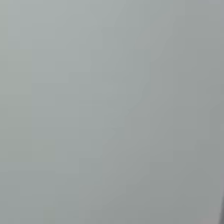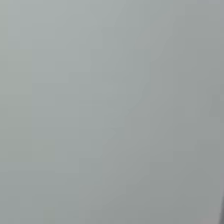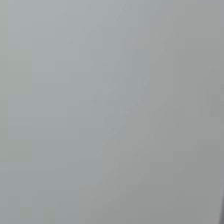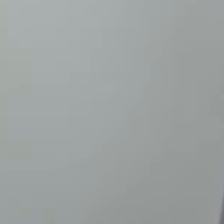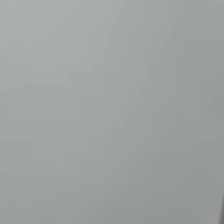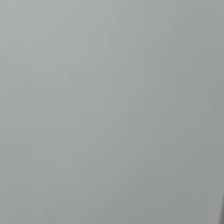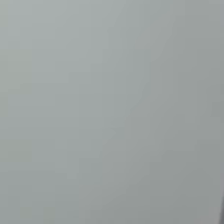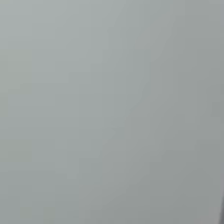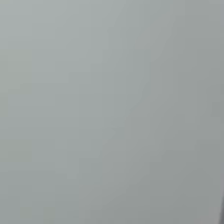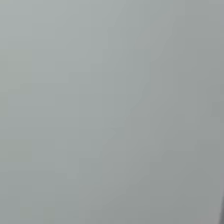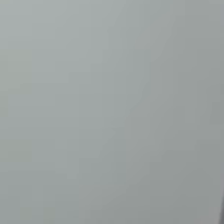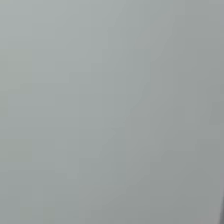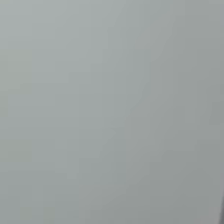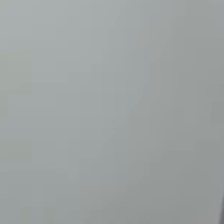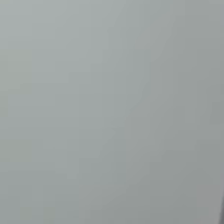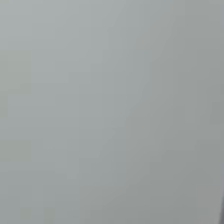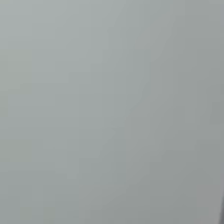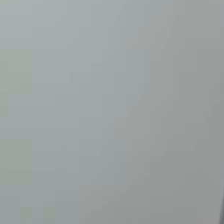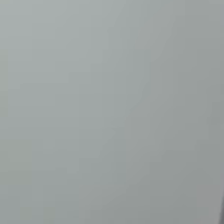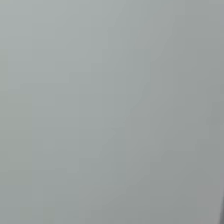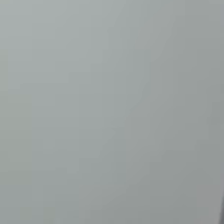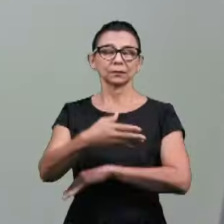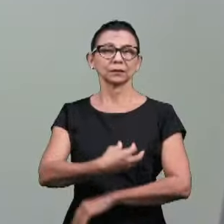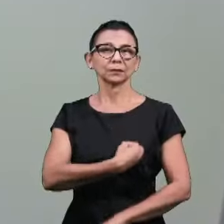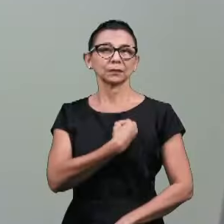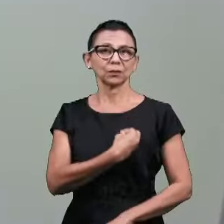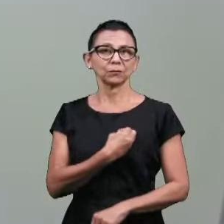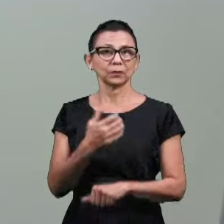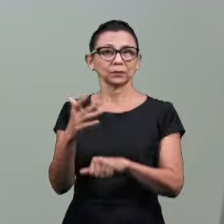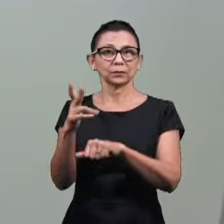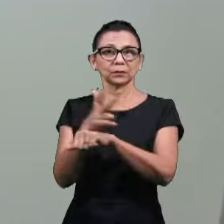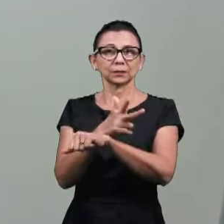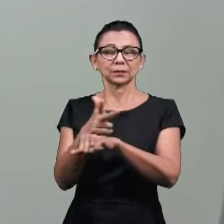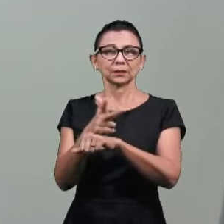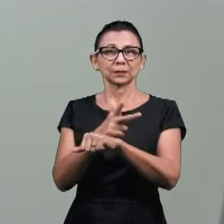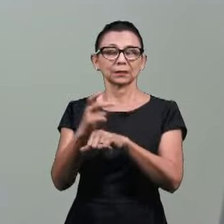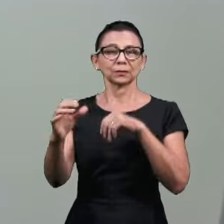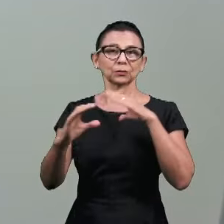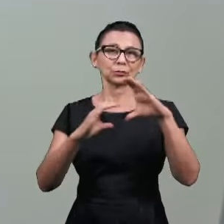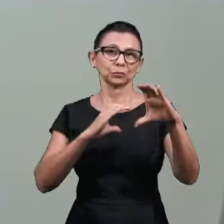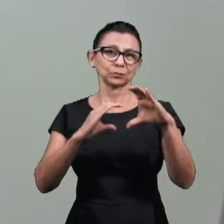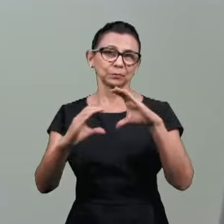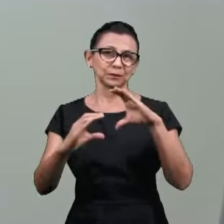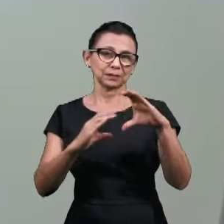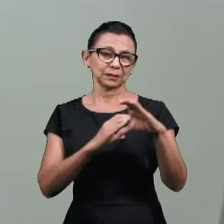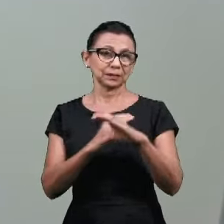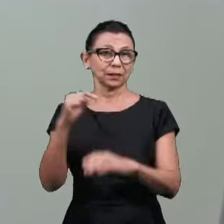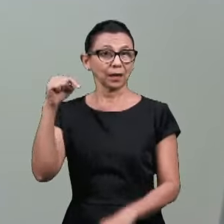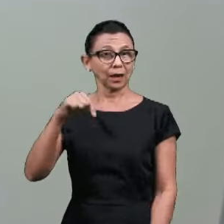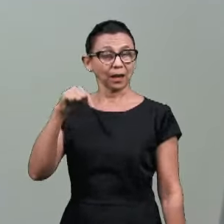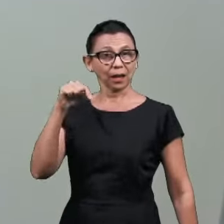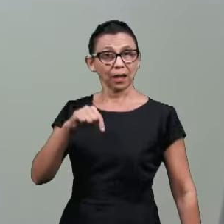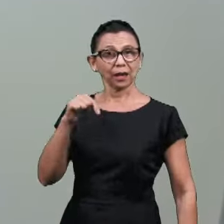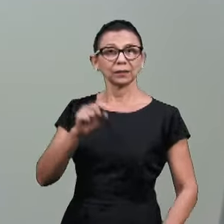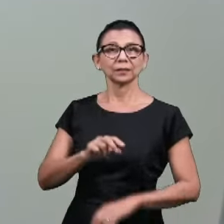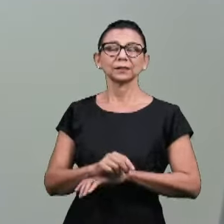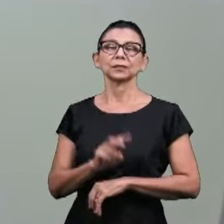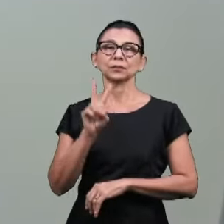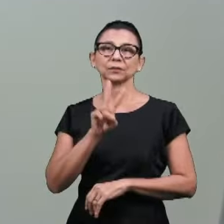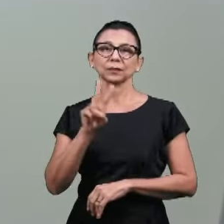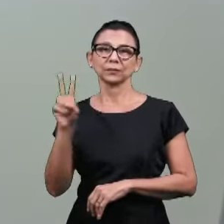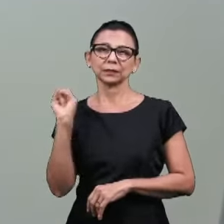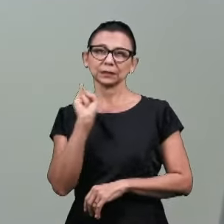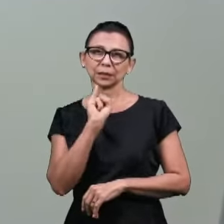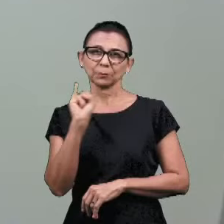estamos entrando no ar ao vivo, direto dos nossos estúdios da Central de Comunicação, aqui no bairro de Itaparica, Praia